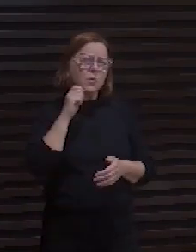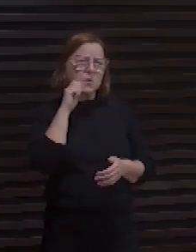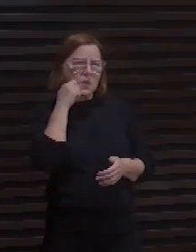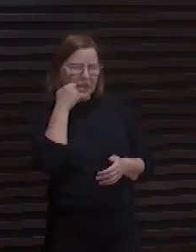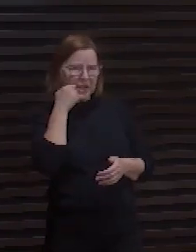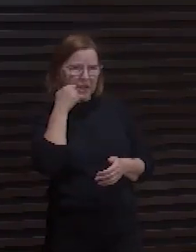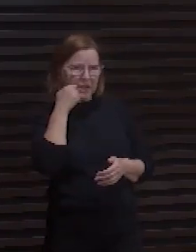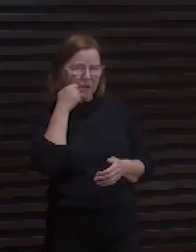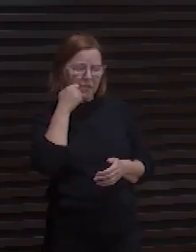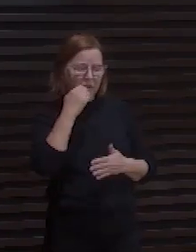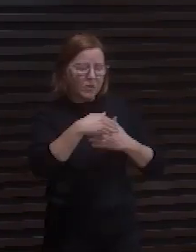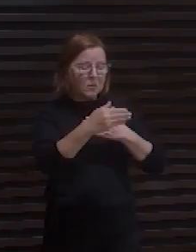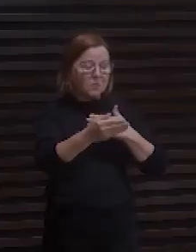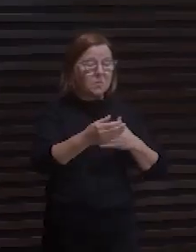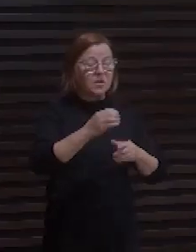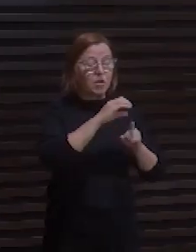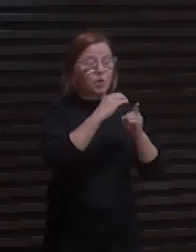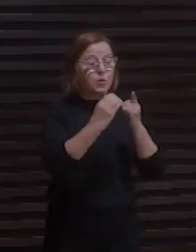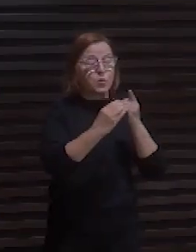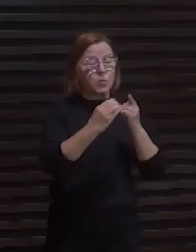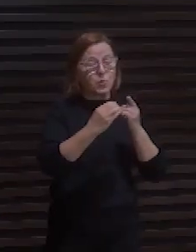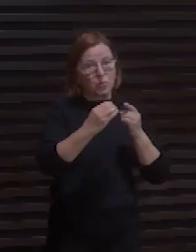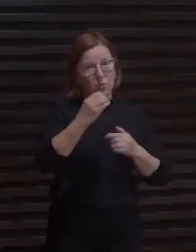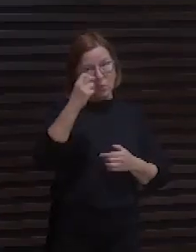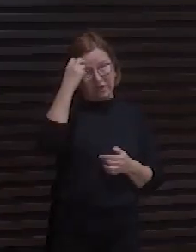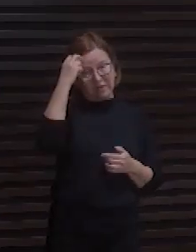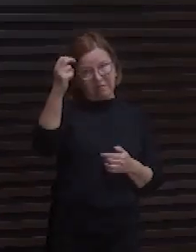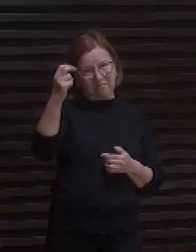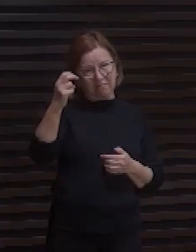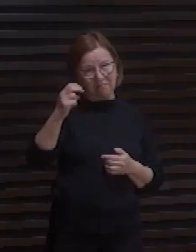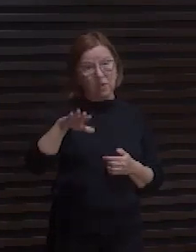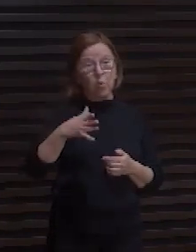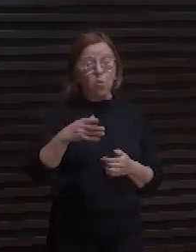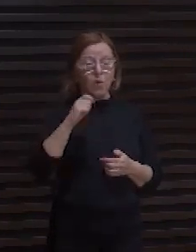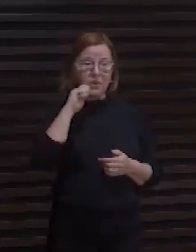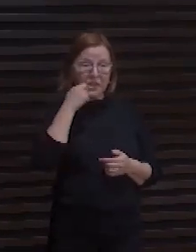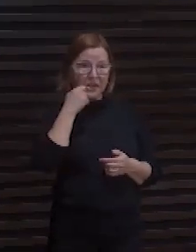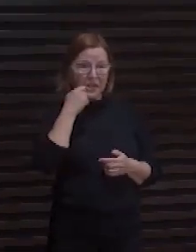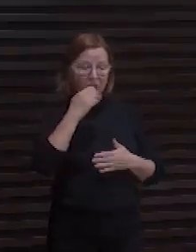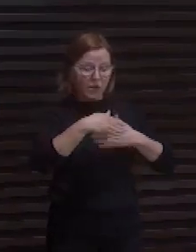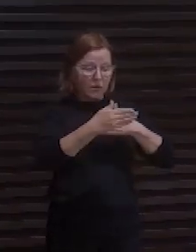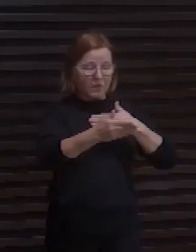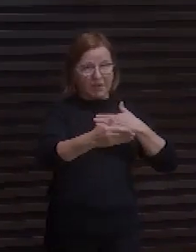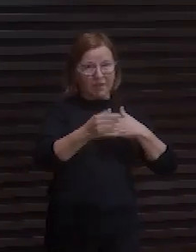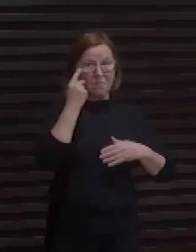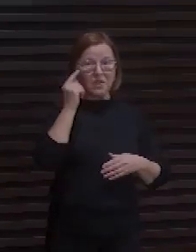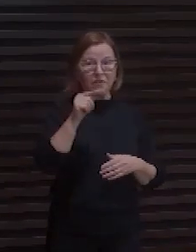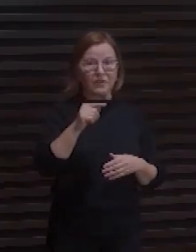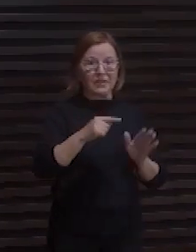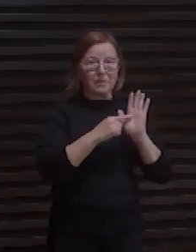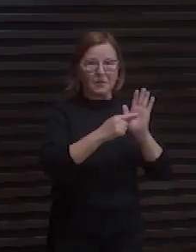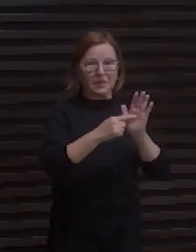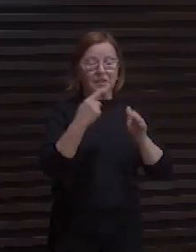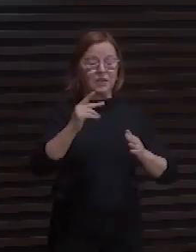culto racional? Qual é o segredo do processo para que você possa apresentar o seu corpo como sacrifício